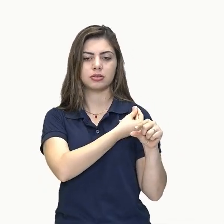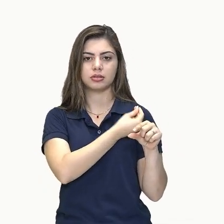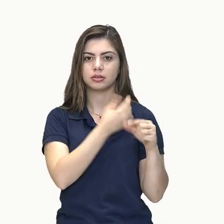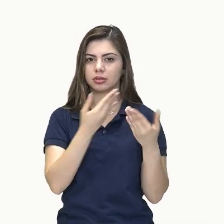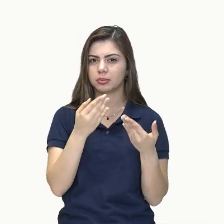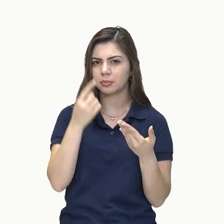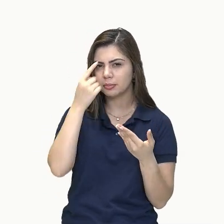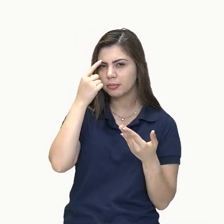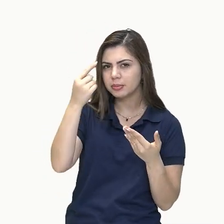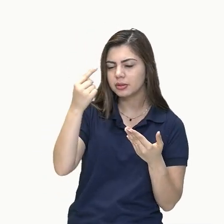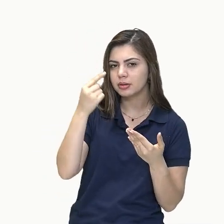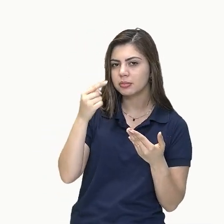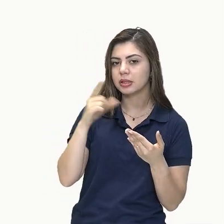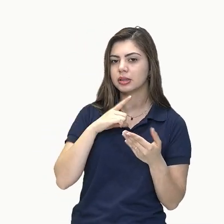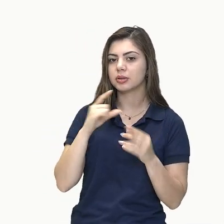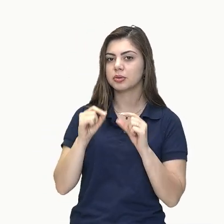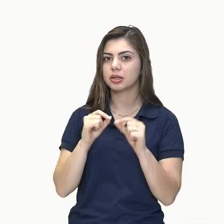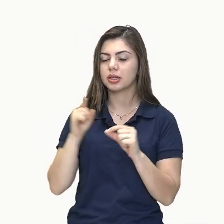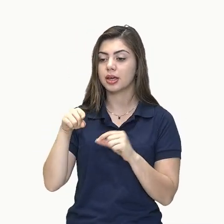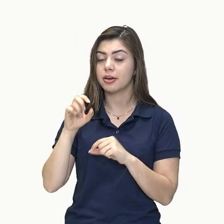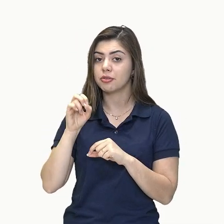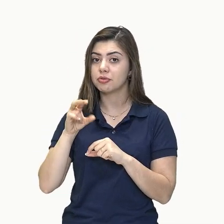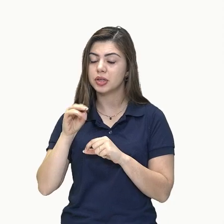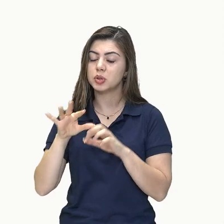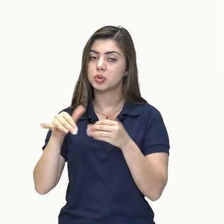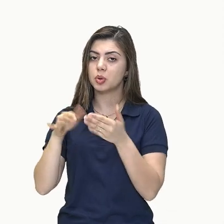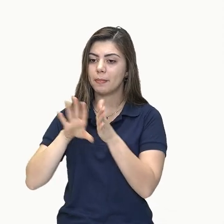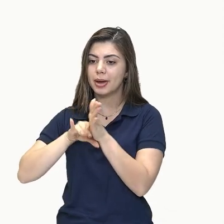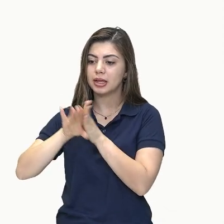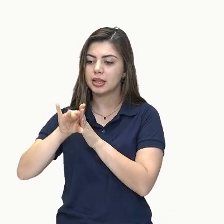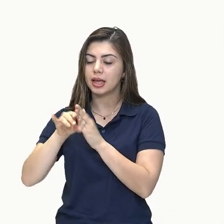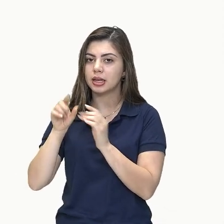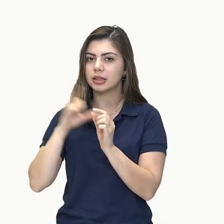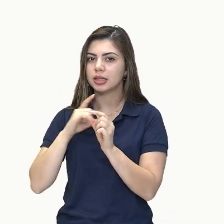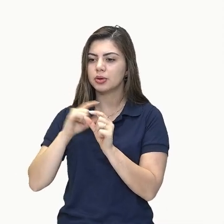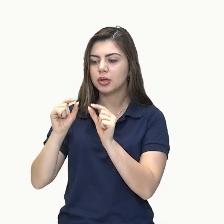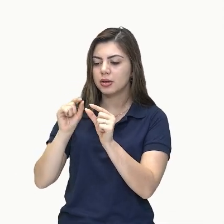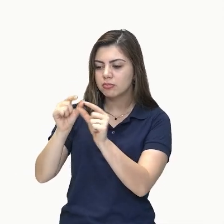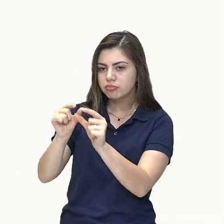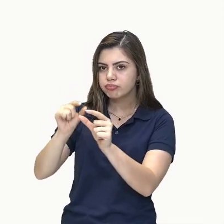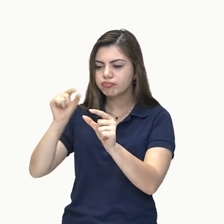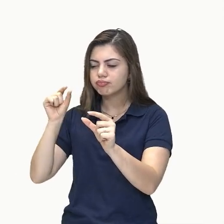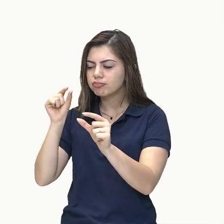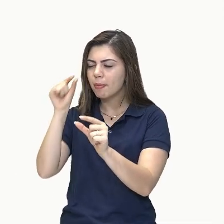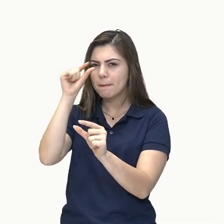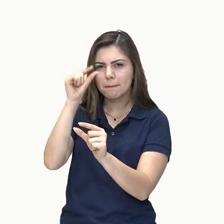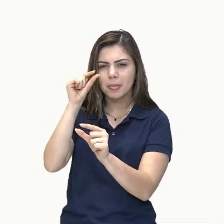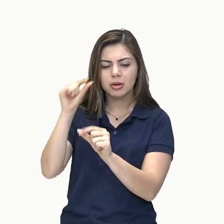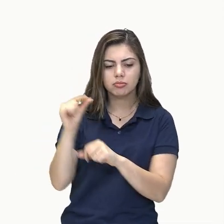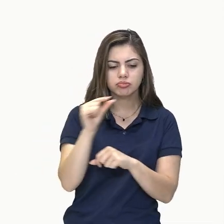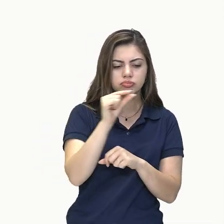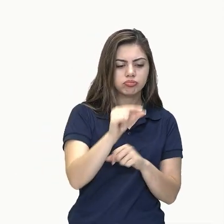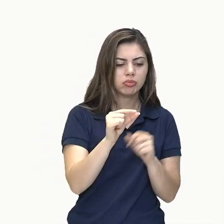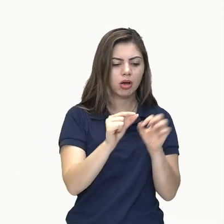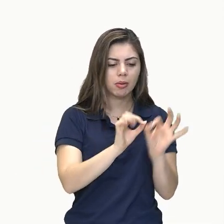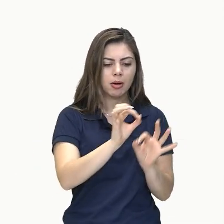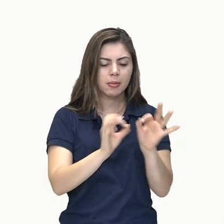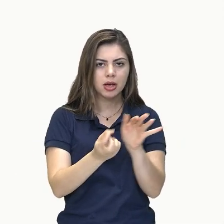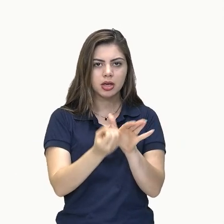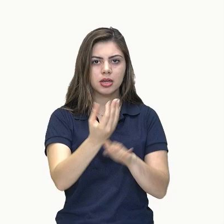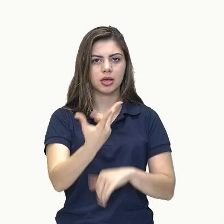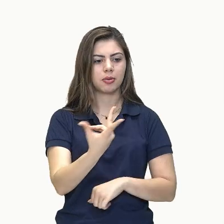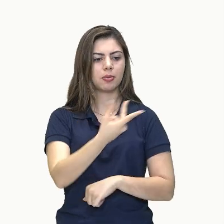forma enfraquecida ou inativa. Então, quando isso é introduzido no nosso organismo, as defesas do nosso corpo entram